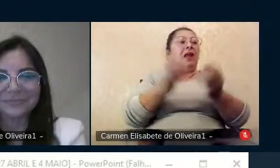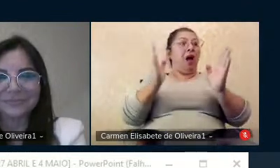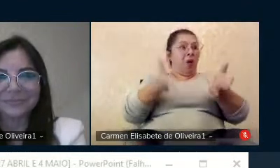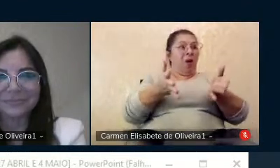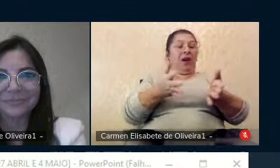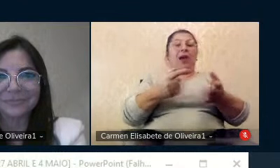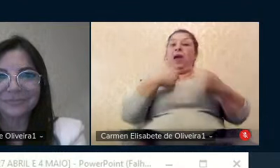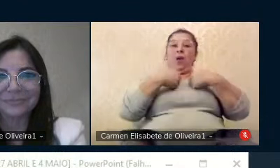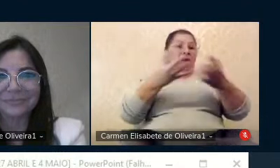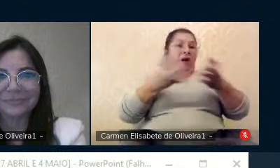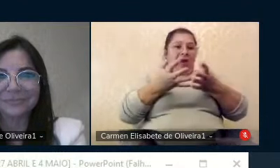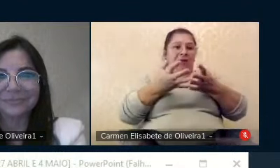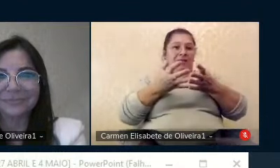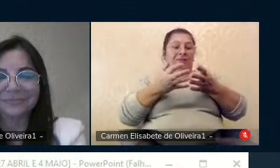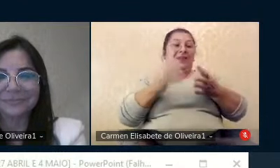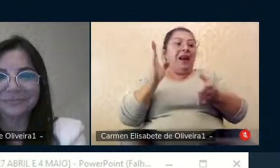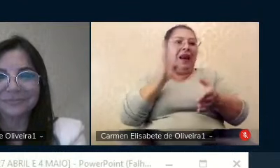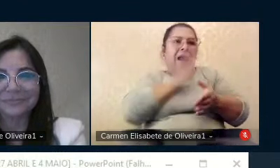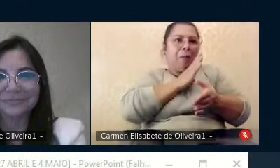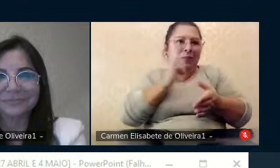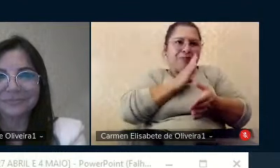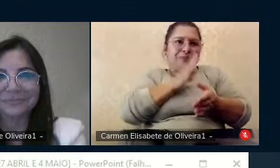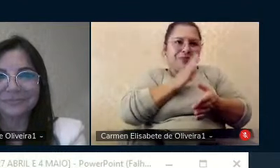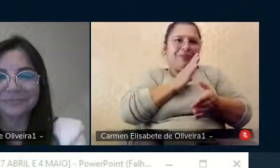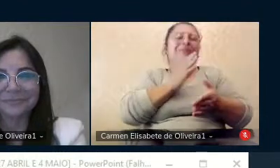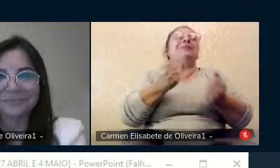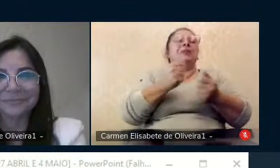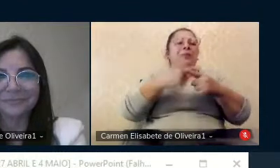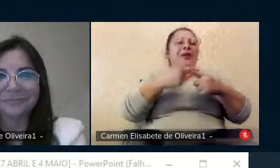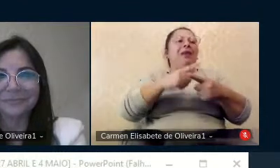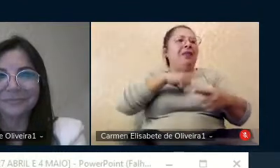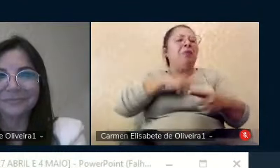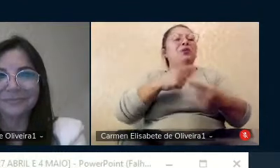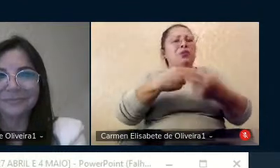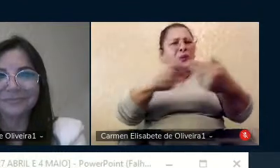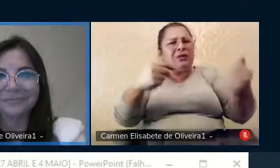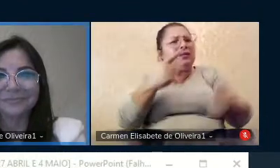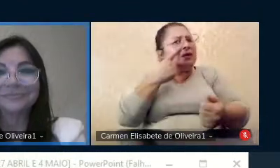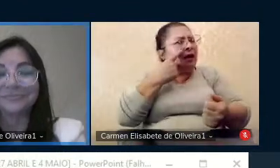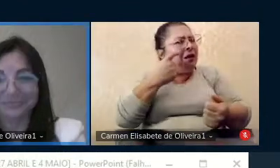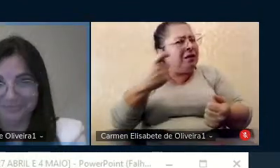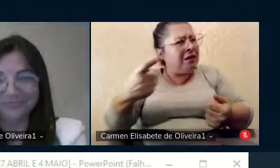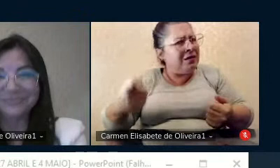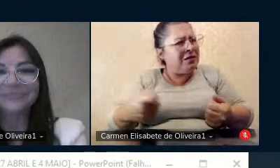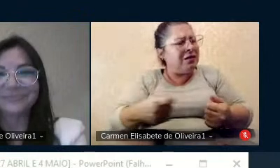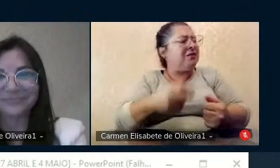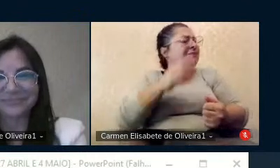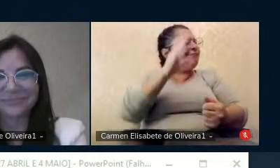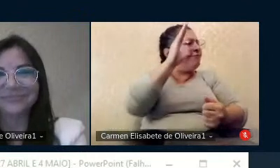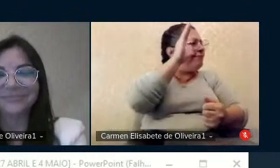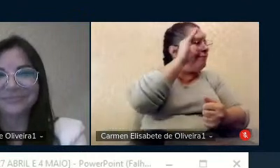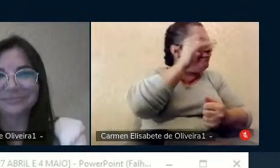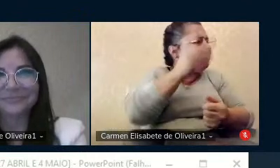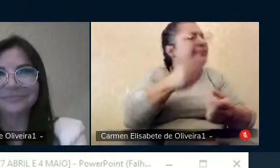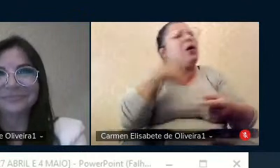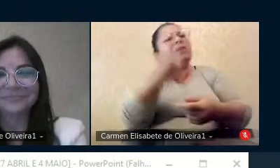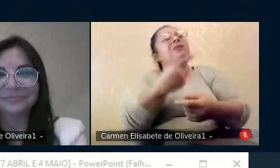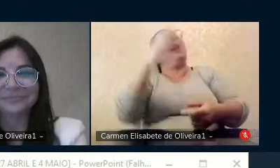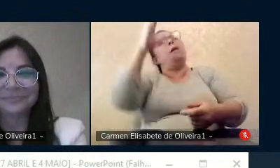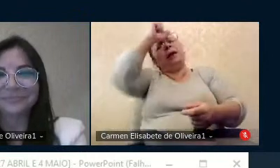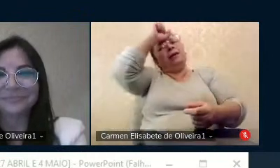Carmen tem muita coisa interessante para a gente aprender. Eu vou ficar aqui, Carmen, aprendendo com você